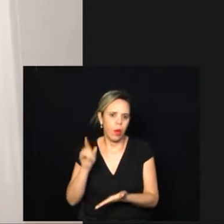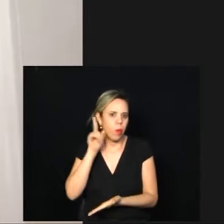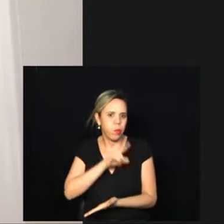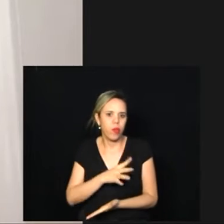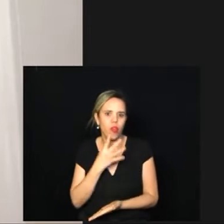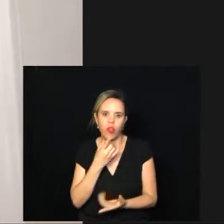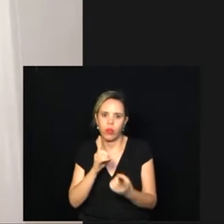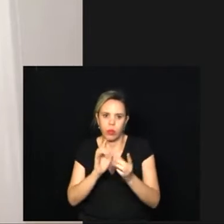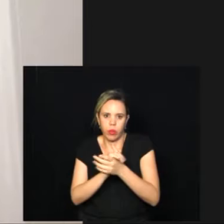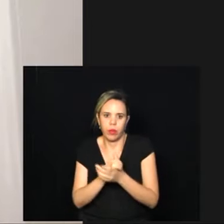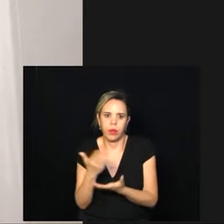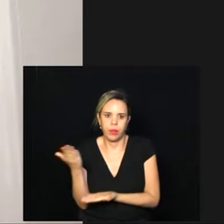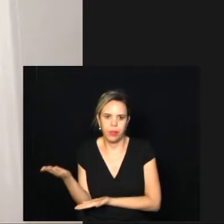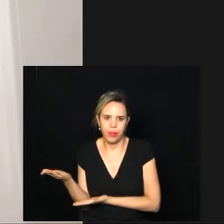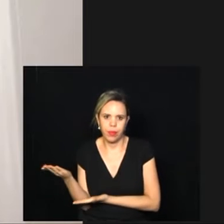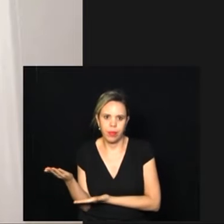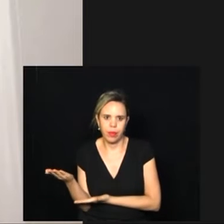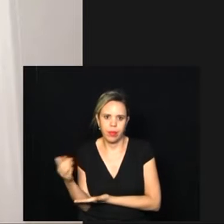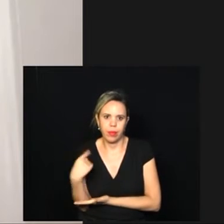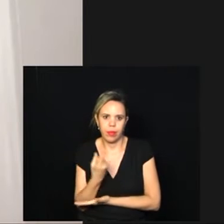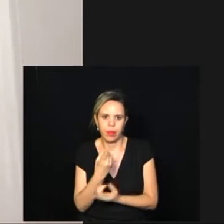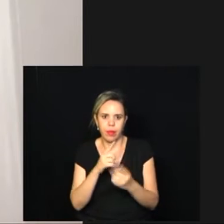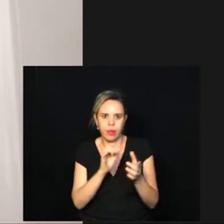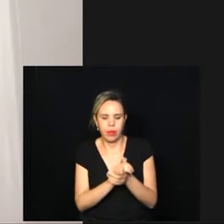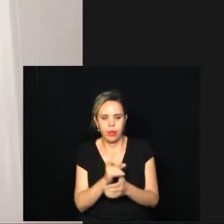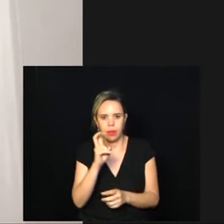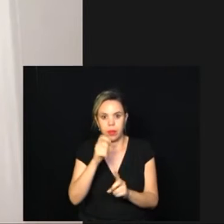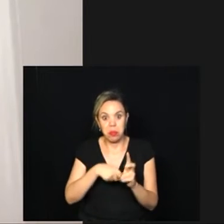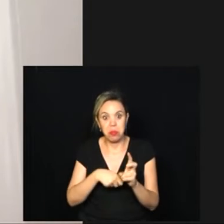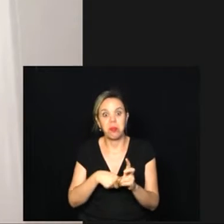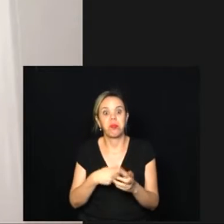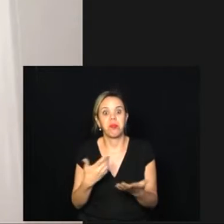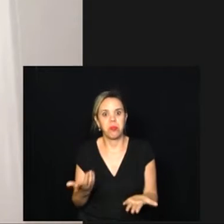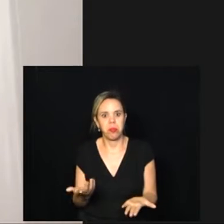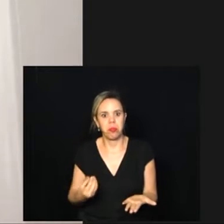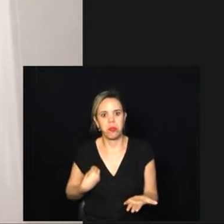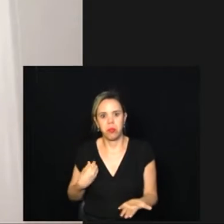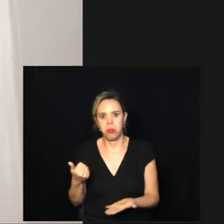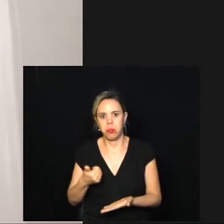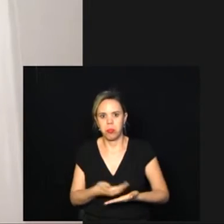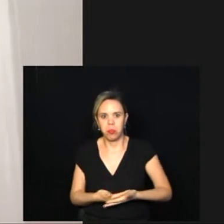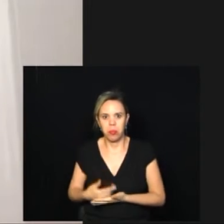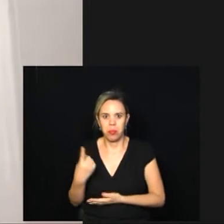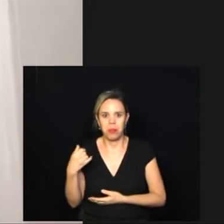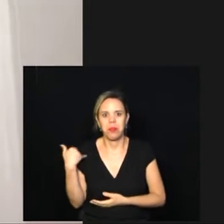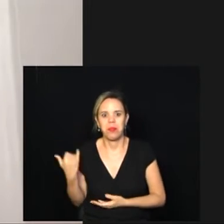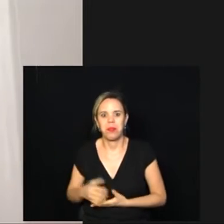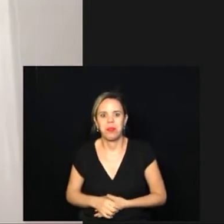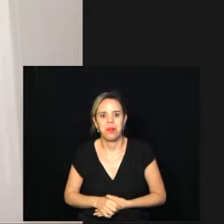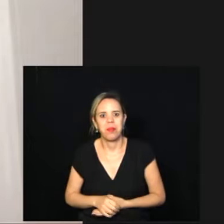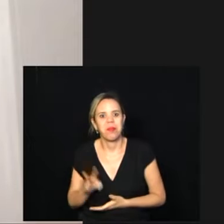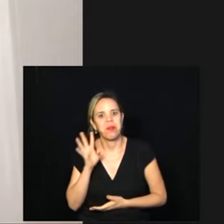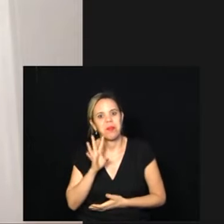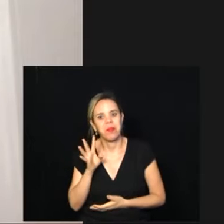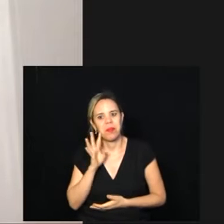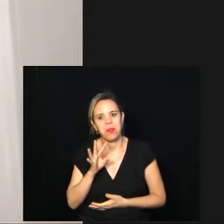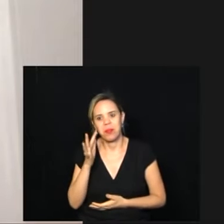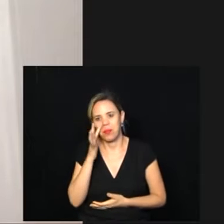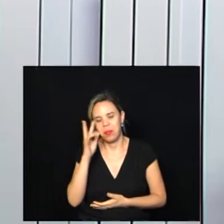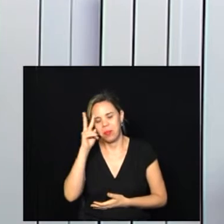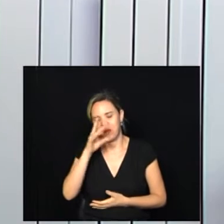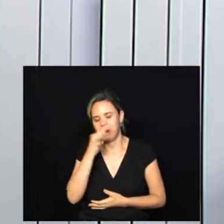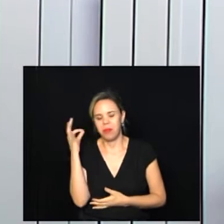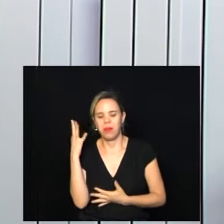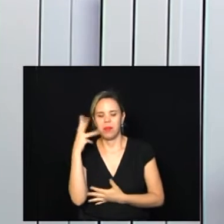meu esposo e nós nos casamos em 5 meses e a gente está com o nosso bebê de 1 aninho. Que bacana, que